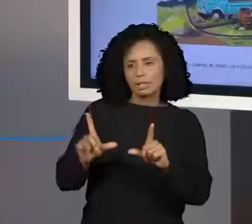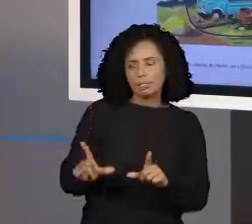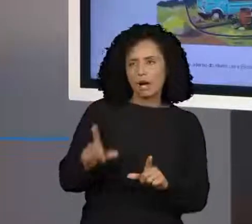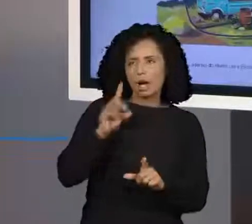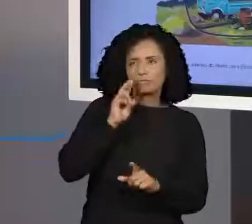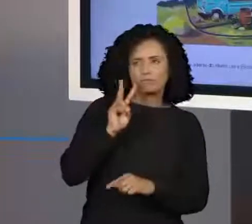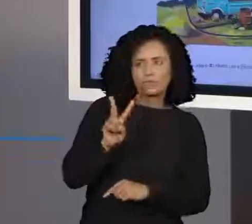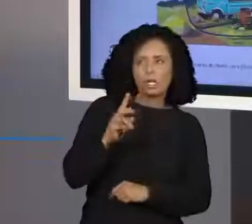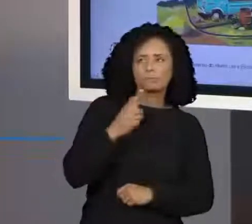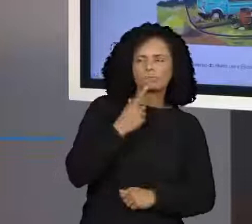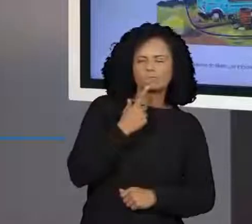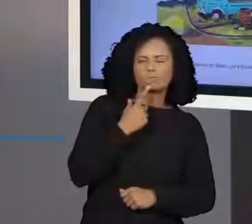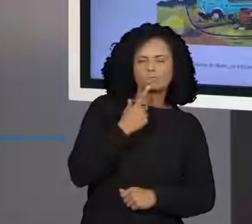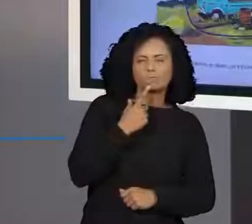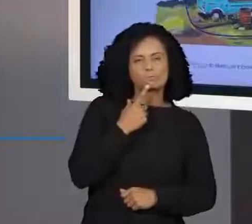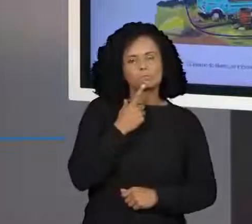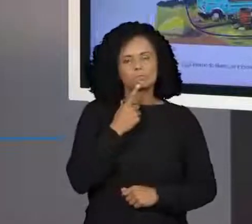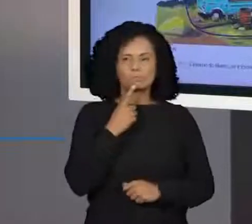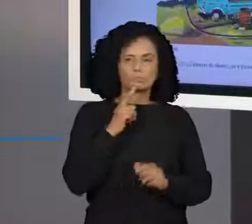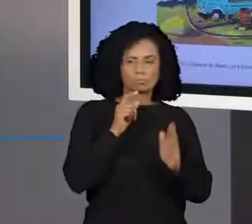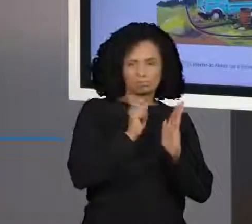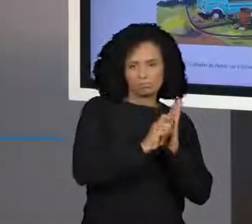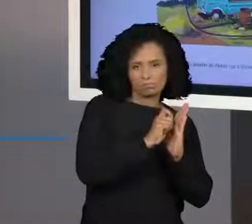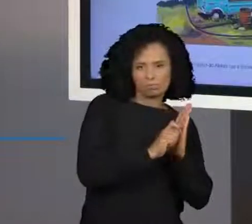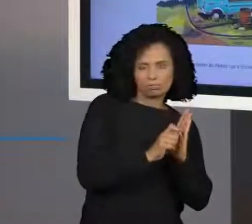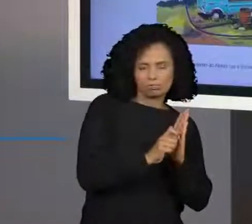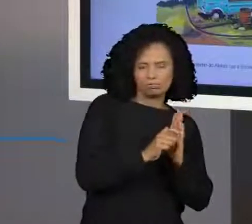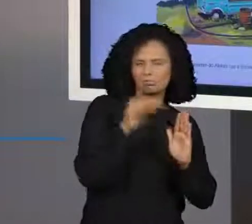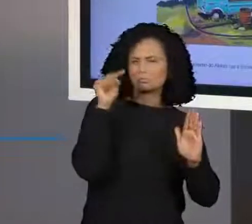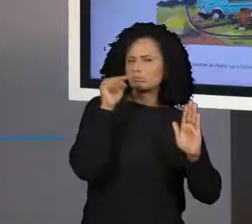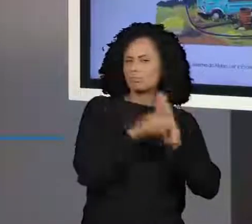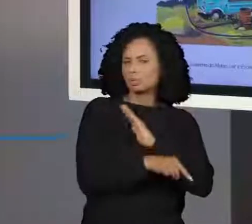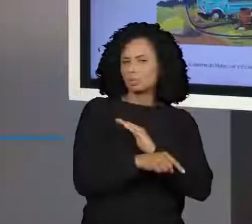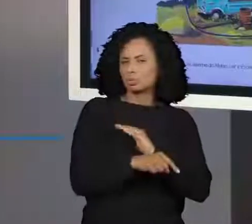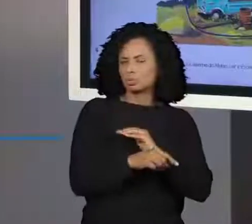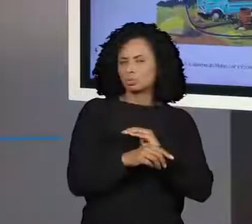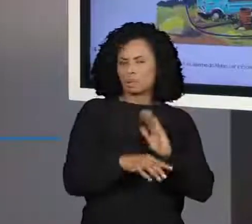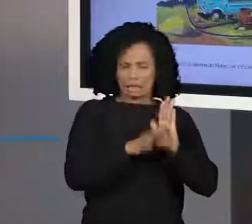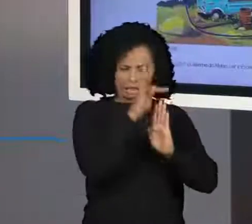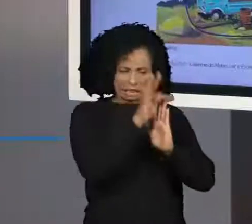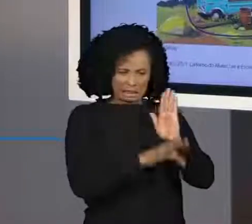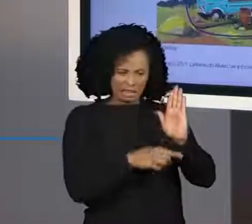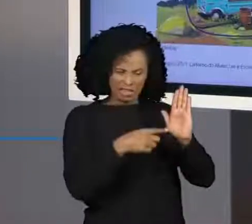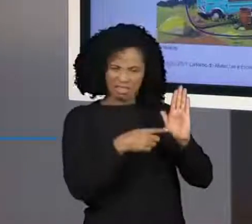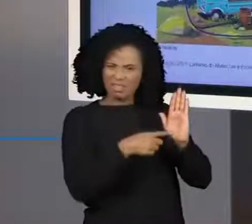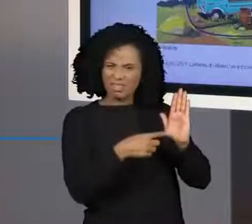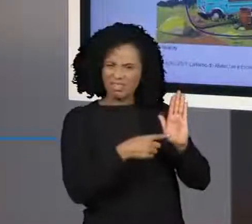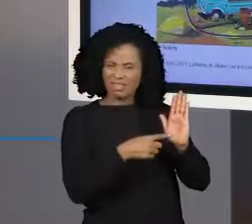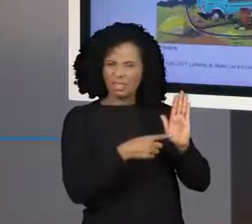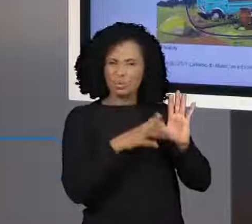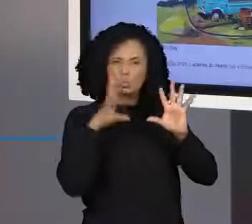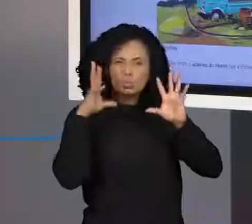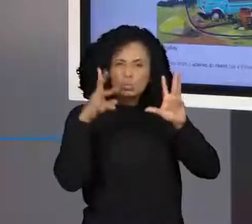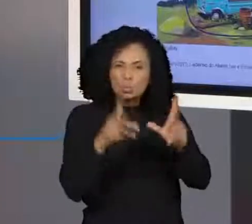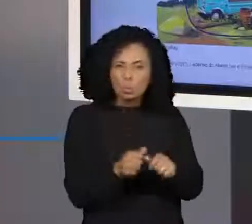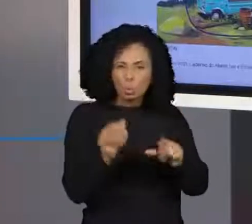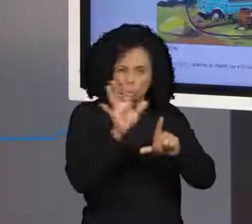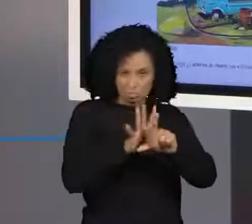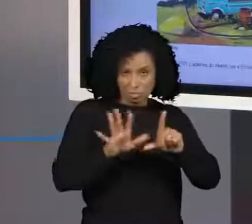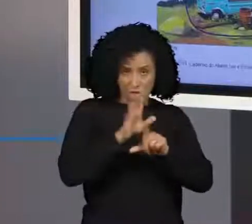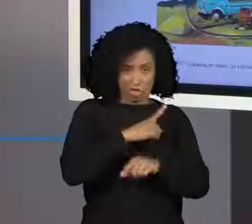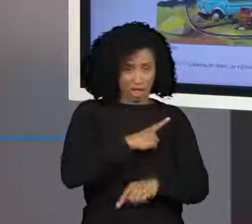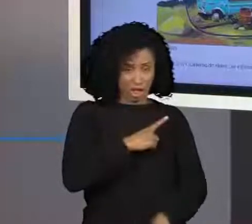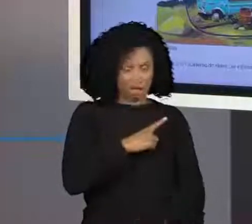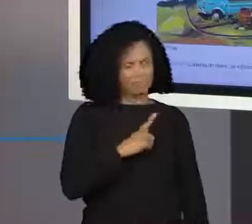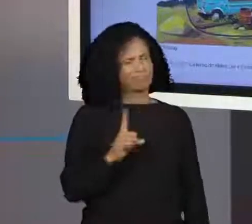tem imagem? Não. Mas nesse caso aí a gente trouxe algumas imagens para ajudar a ilustrar o